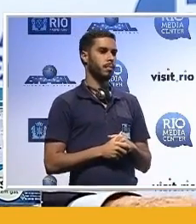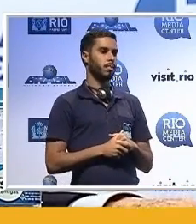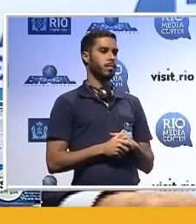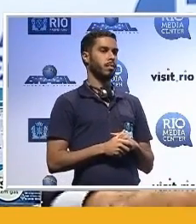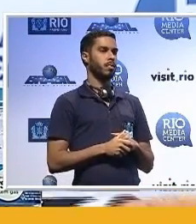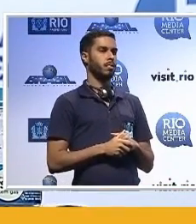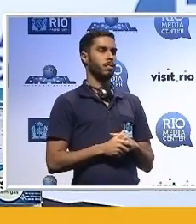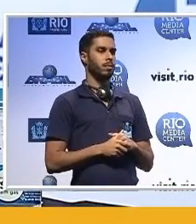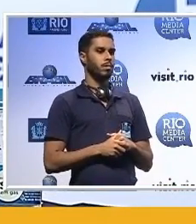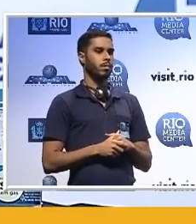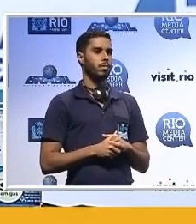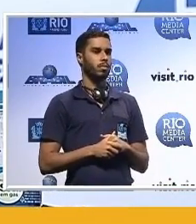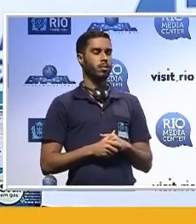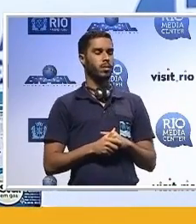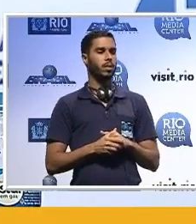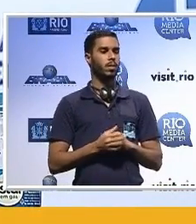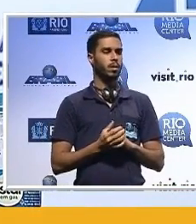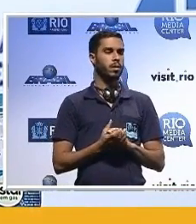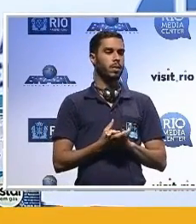Como é o nome dele?